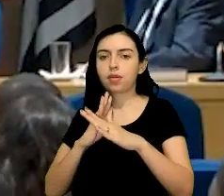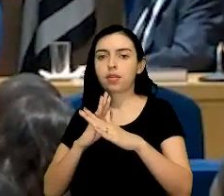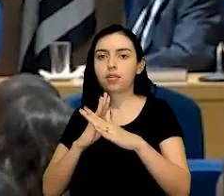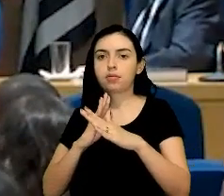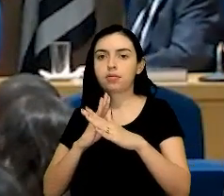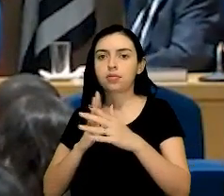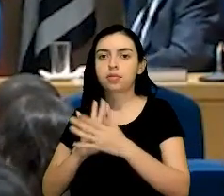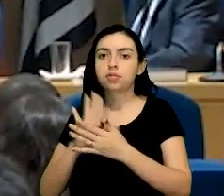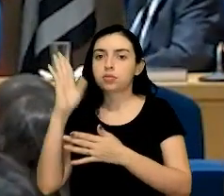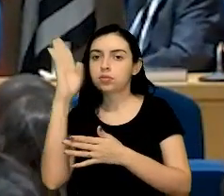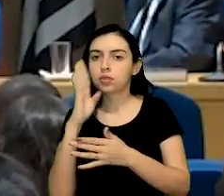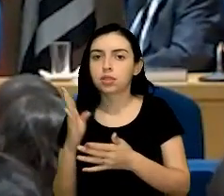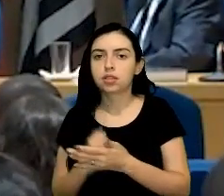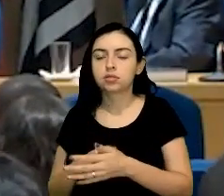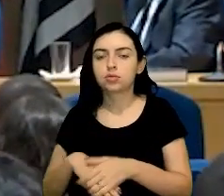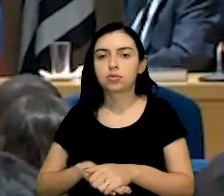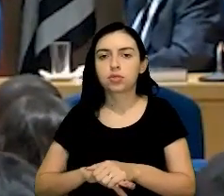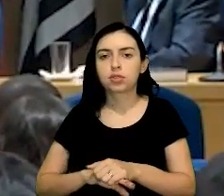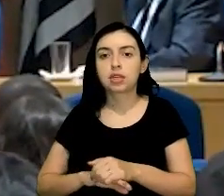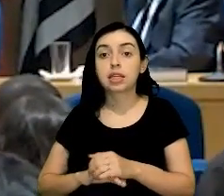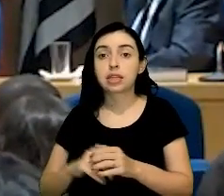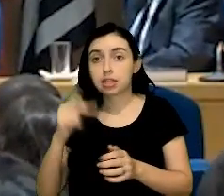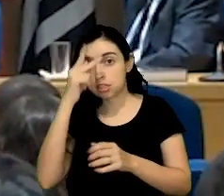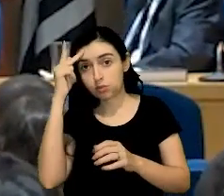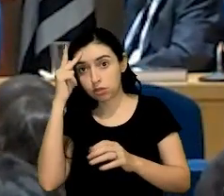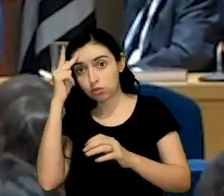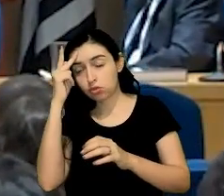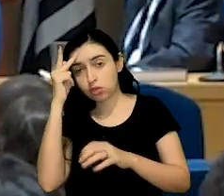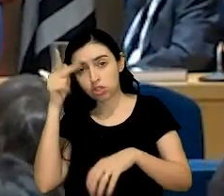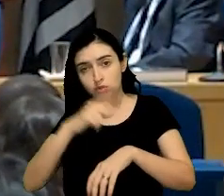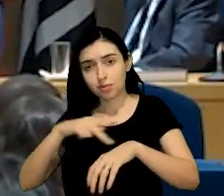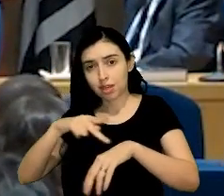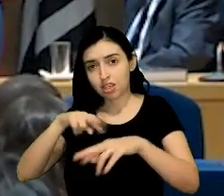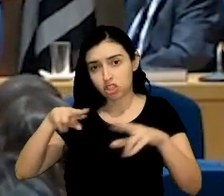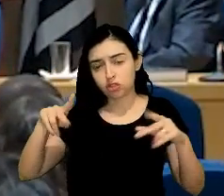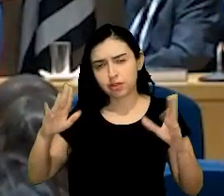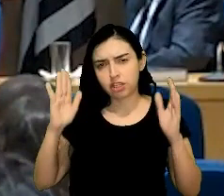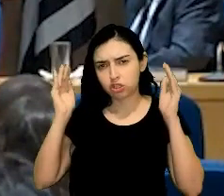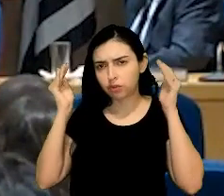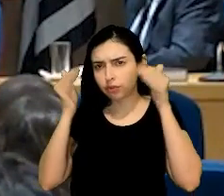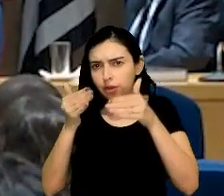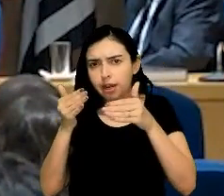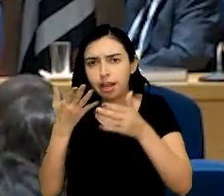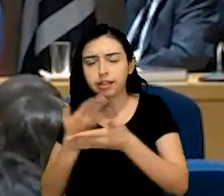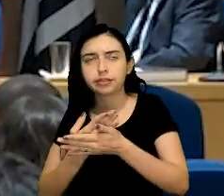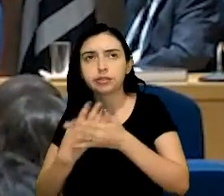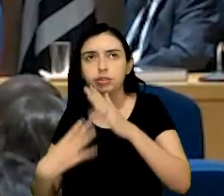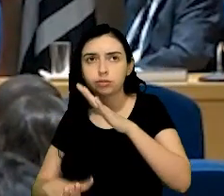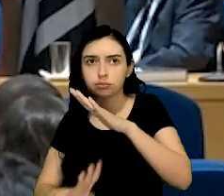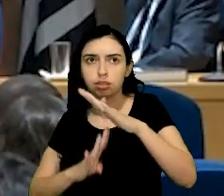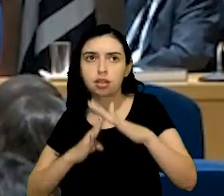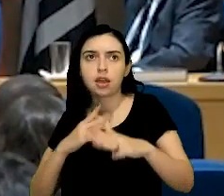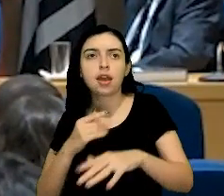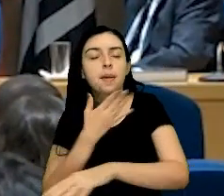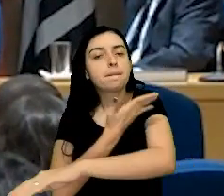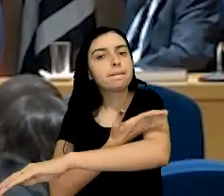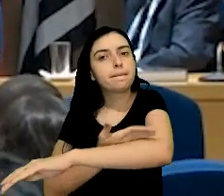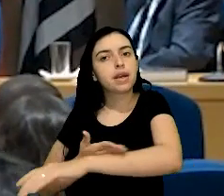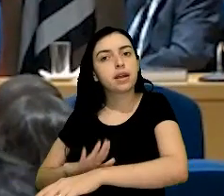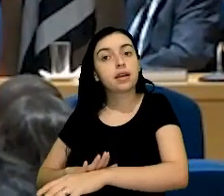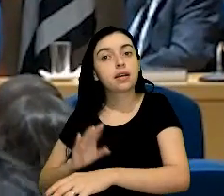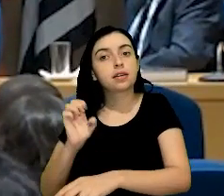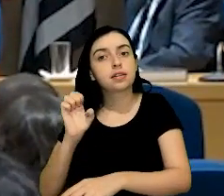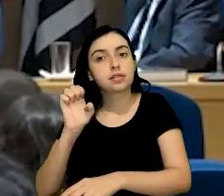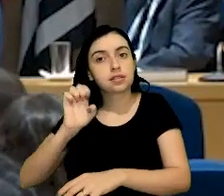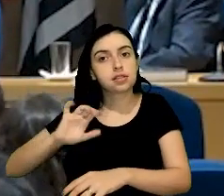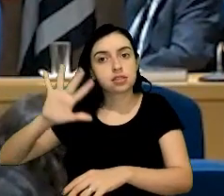brasileiro das migrações internacionais, nós sempre estamos pautados nas migrações brancas e europeias.